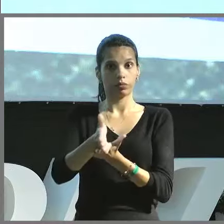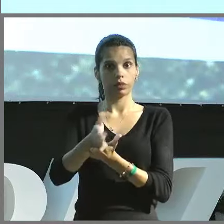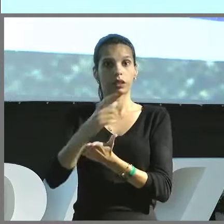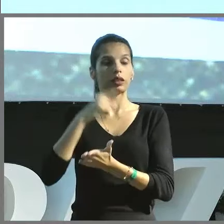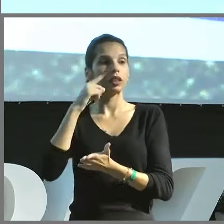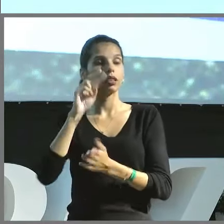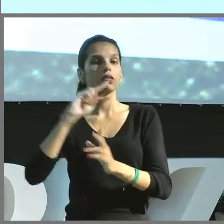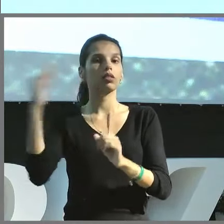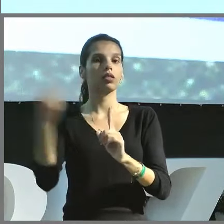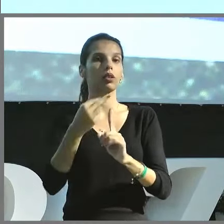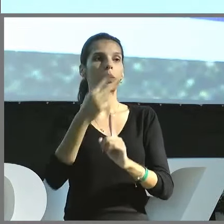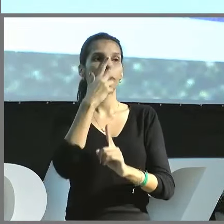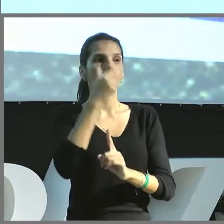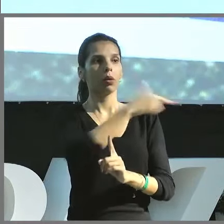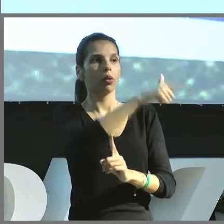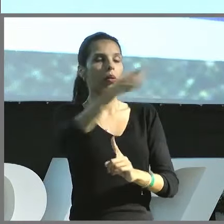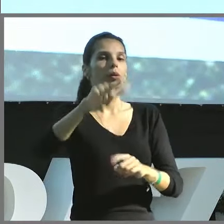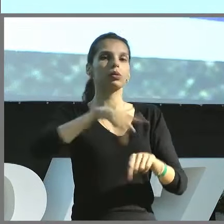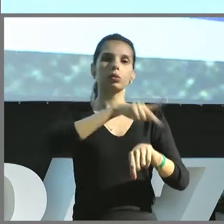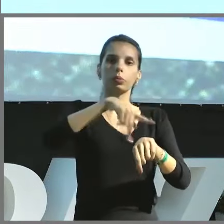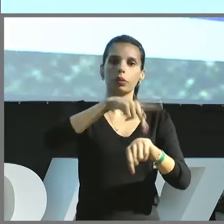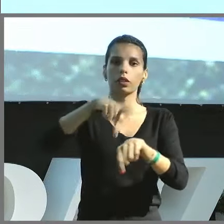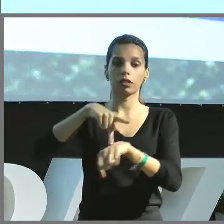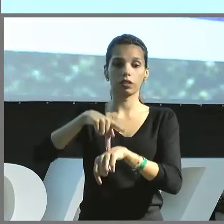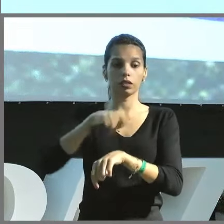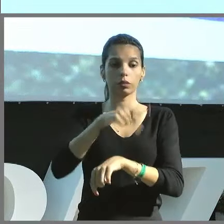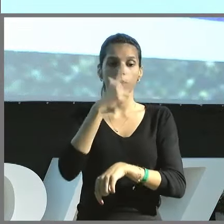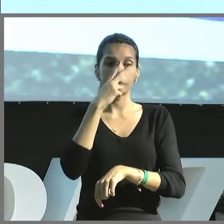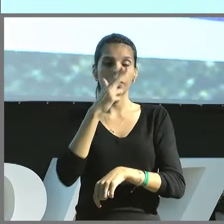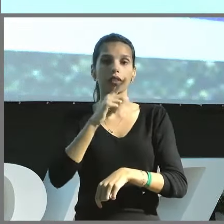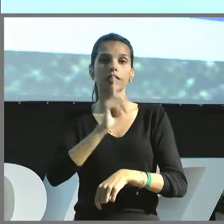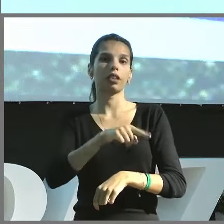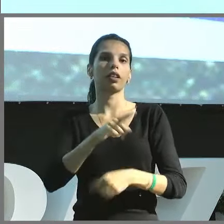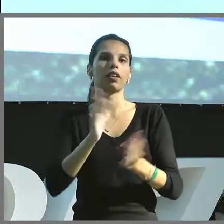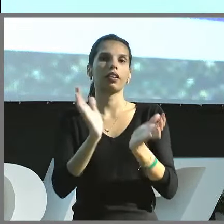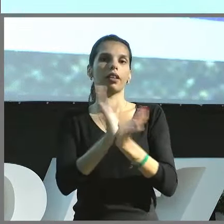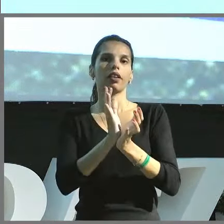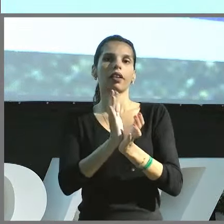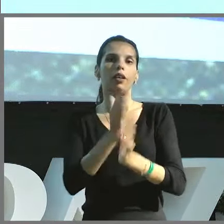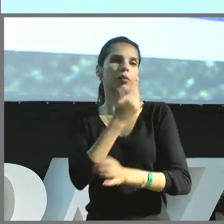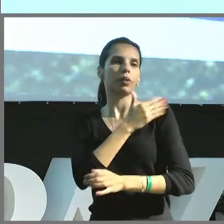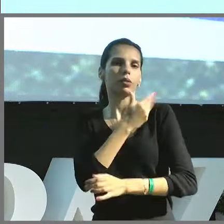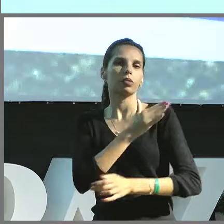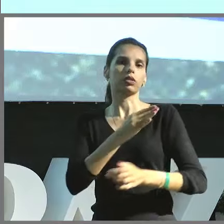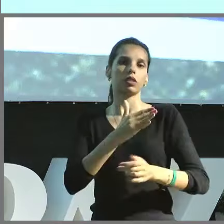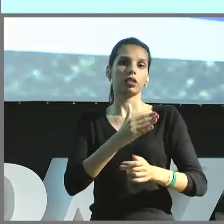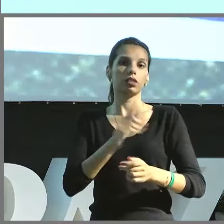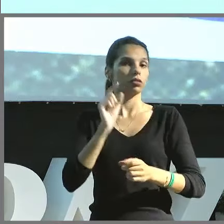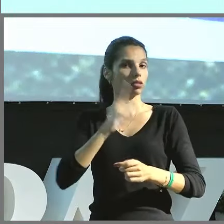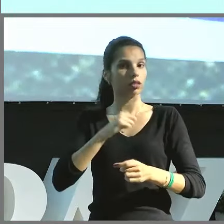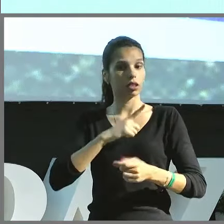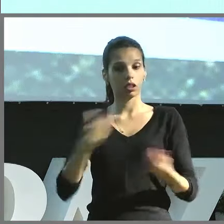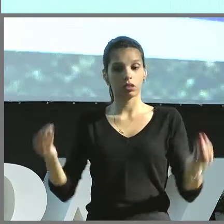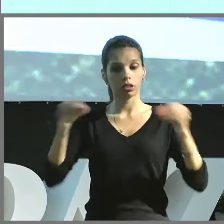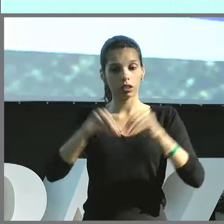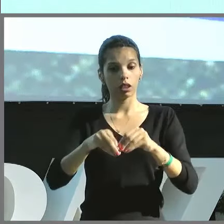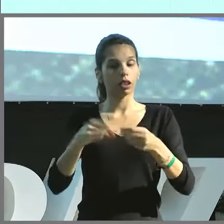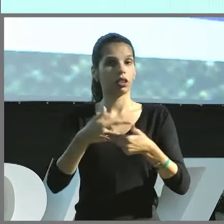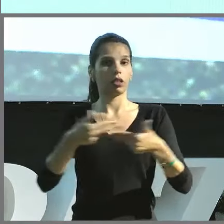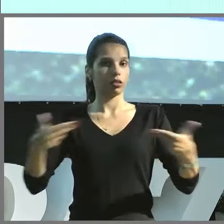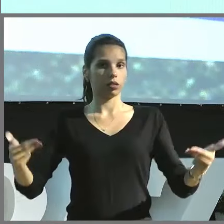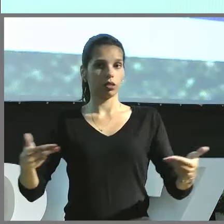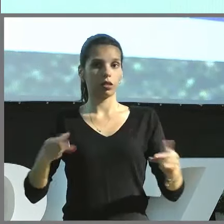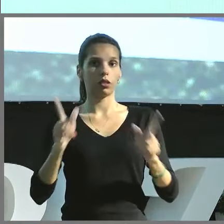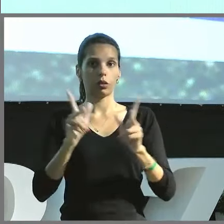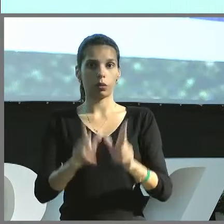outras nações como inimigas. Rompendo com o preconceito de gênero e faz